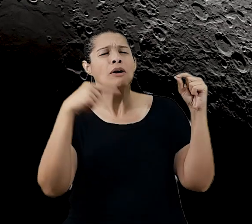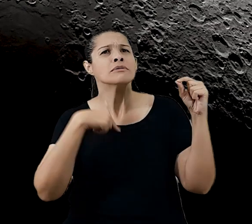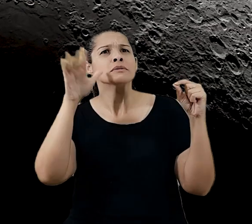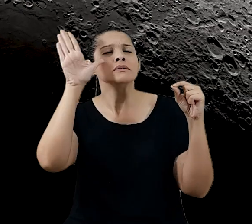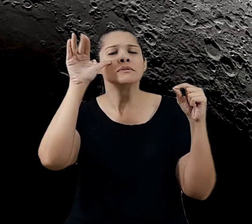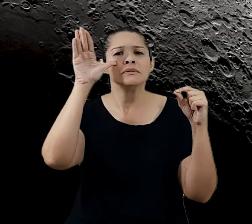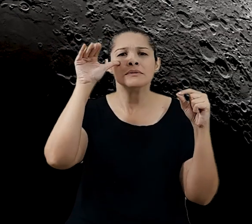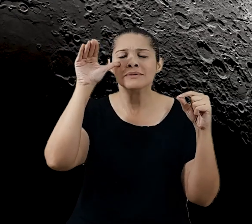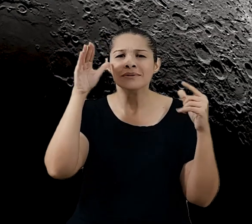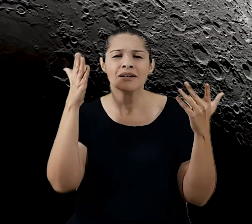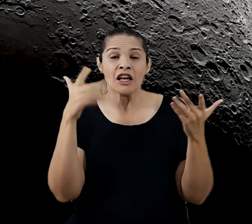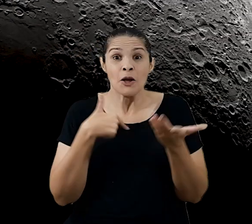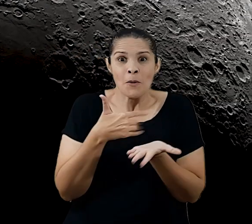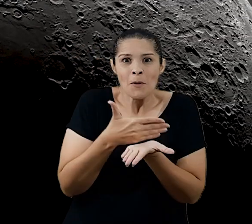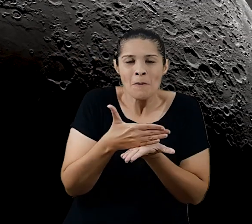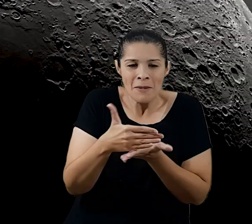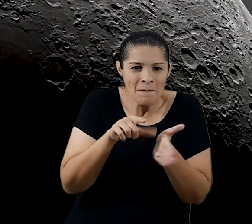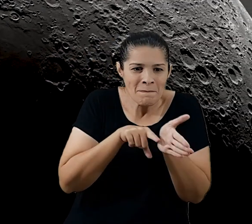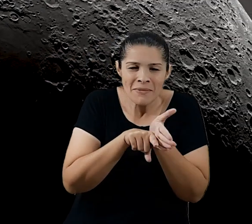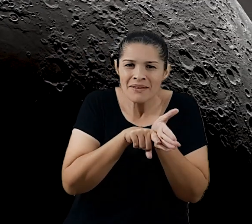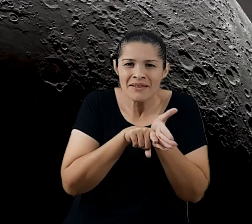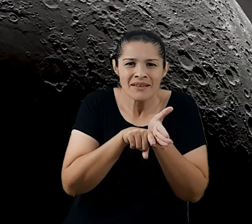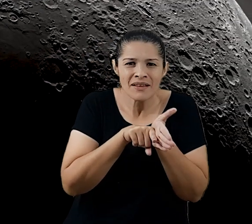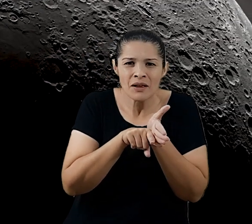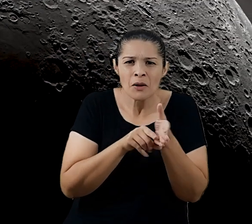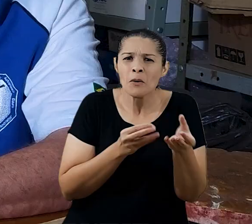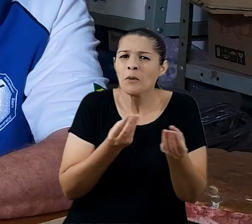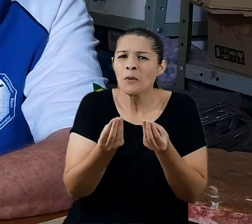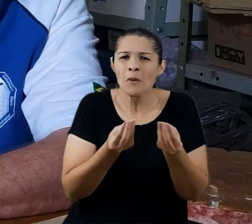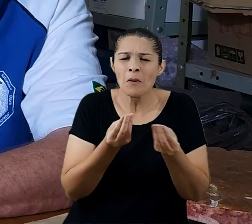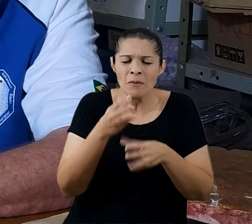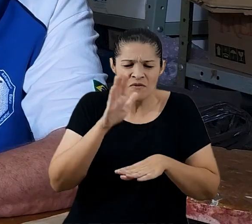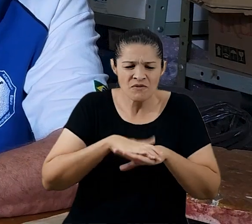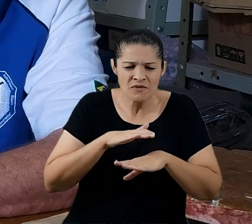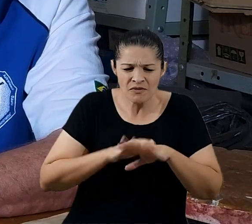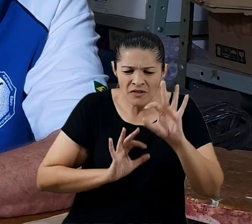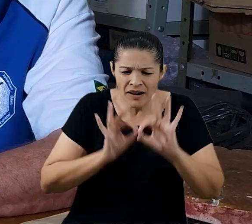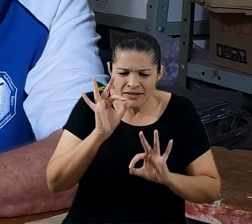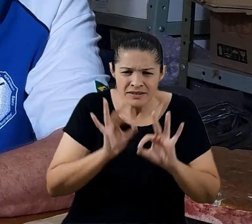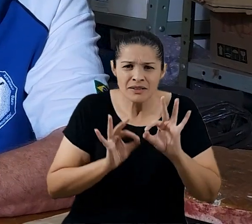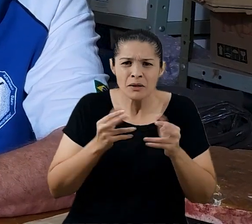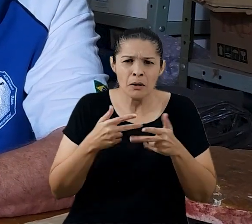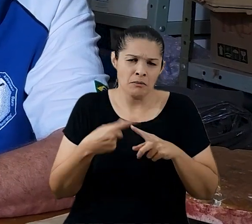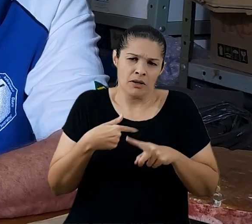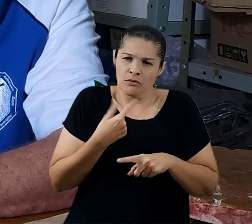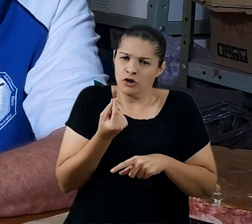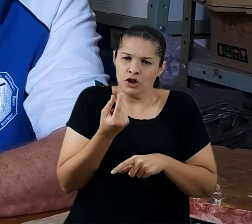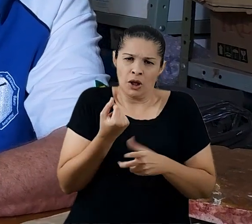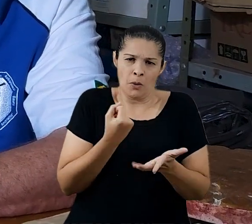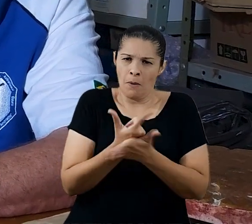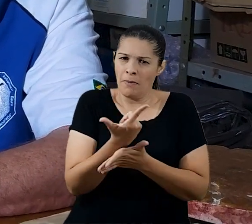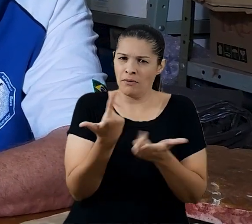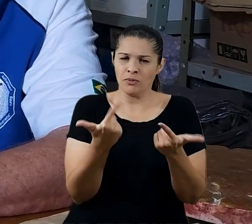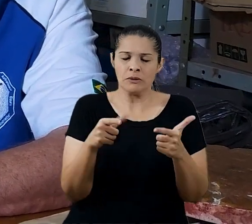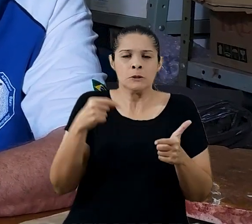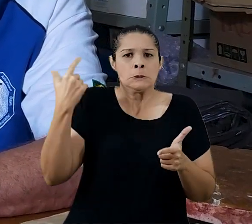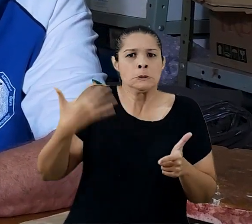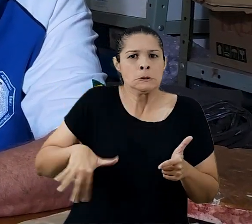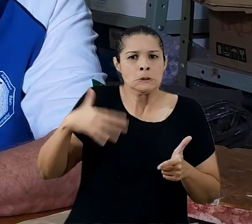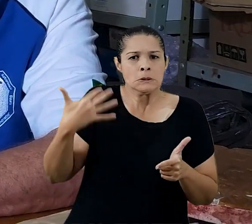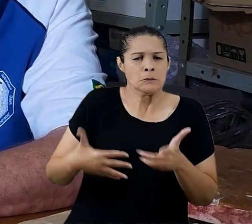E comecei a pesquisa sobre construir o instrumento, porque eu não tinha dinheiro para comprar o instrumento, que era caríssimo